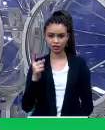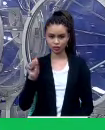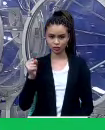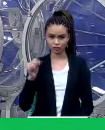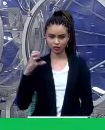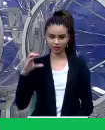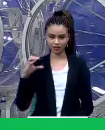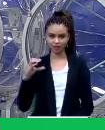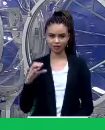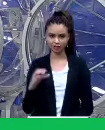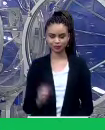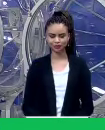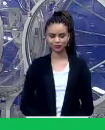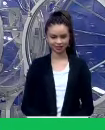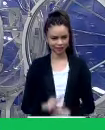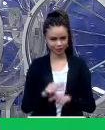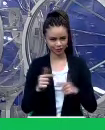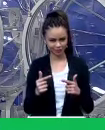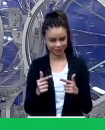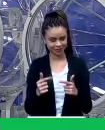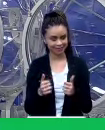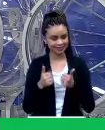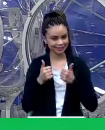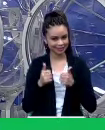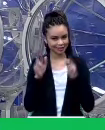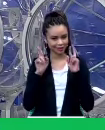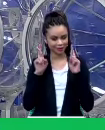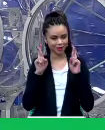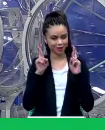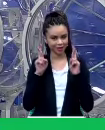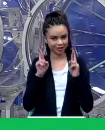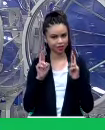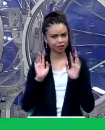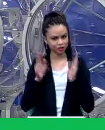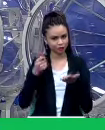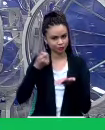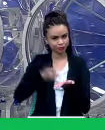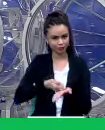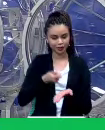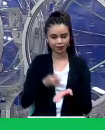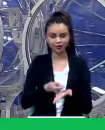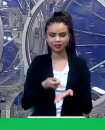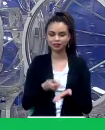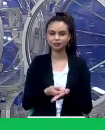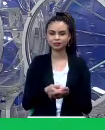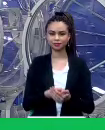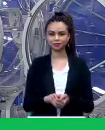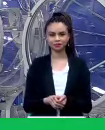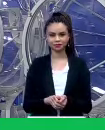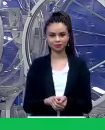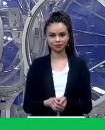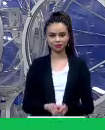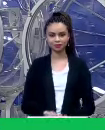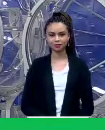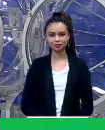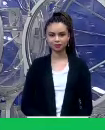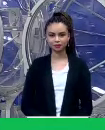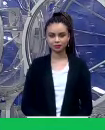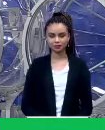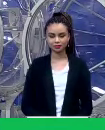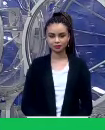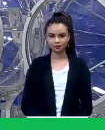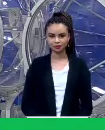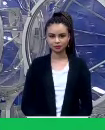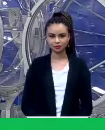R$ 2.502.037,18. Será que a sorte vai bater aí? Já se prepare então com suas apostas, porque já já você vai conhecer os 6 números